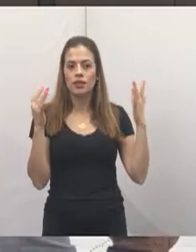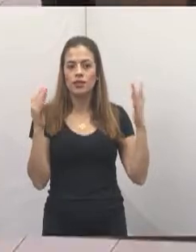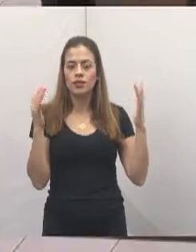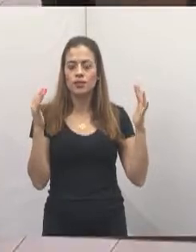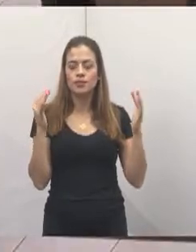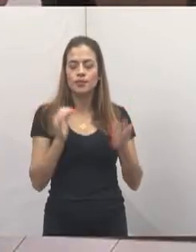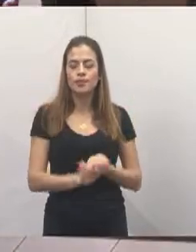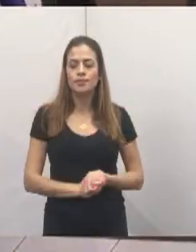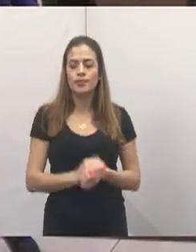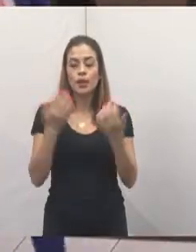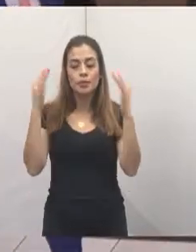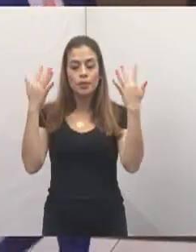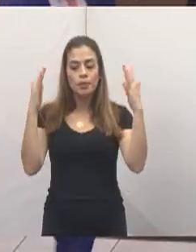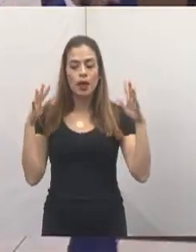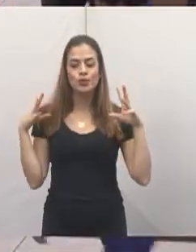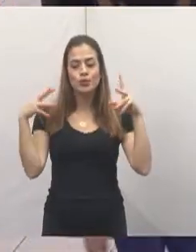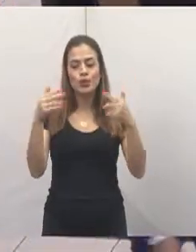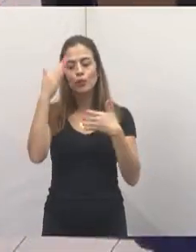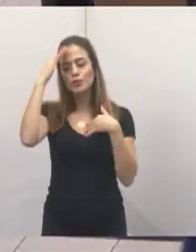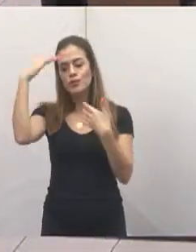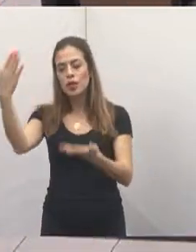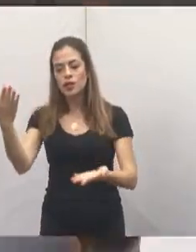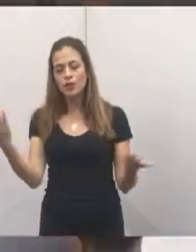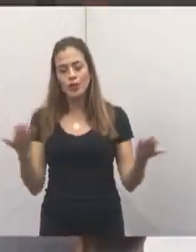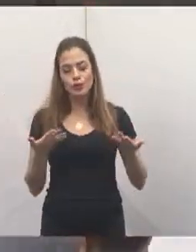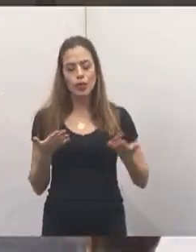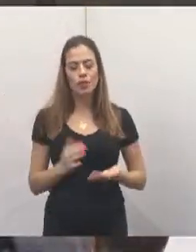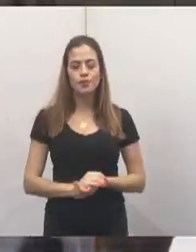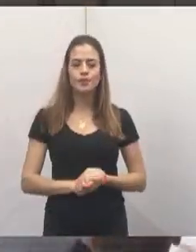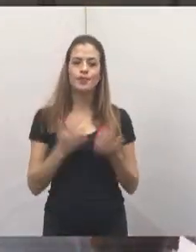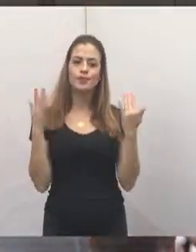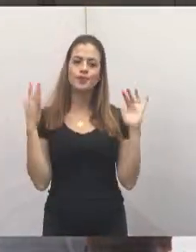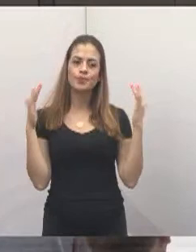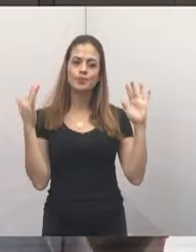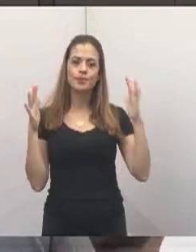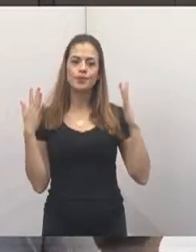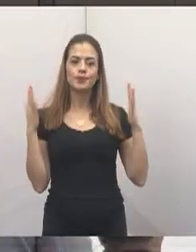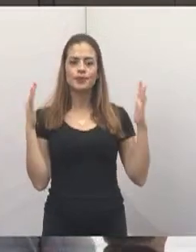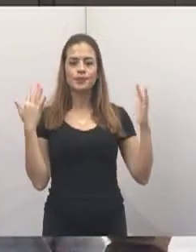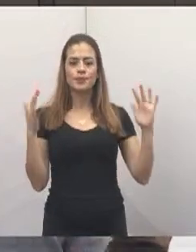Senhoras e senhores, uma salva de palmas aos homenageados deste dia.